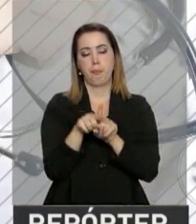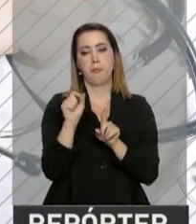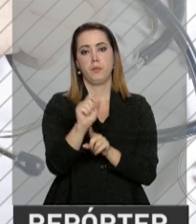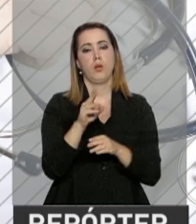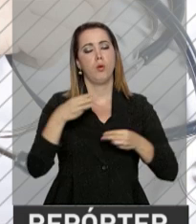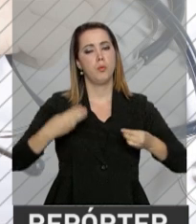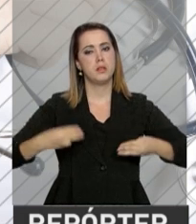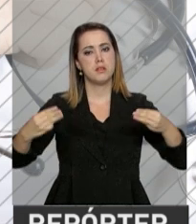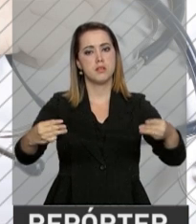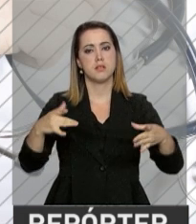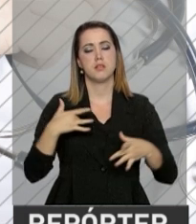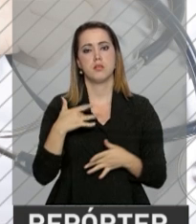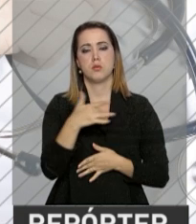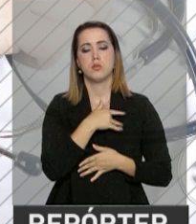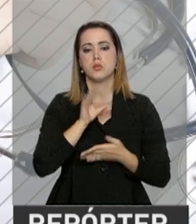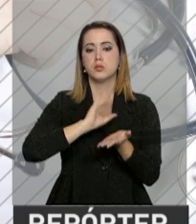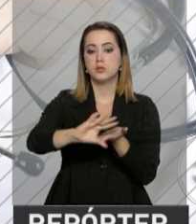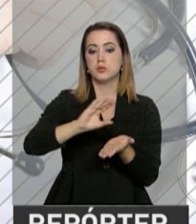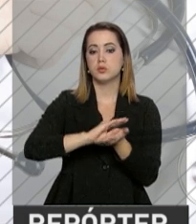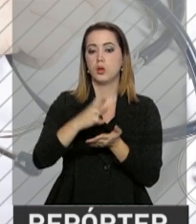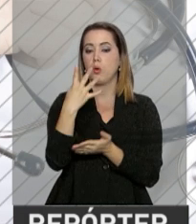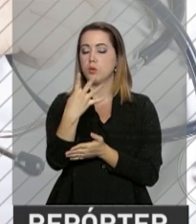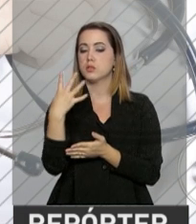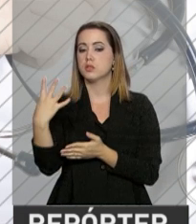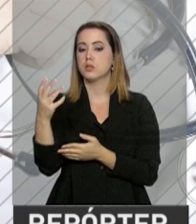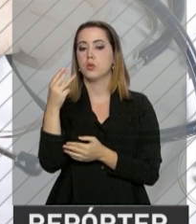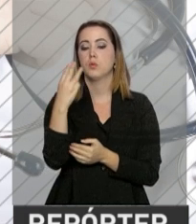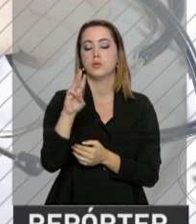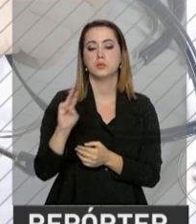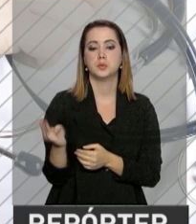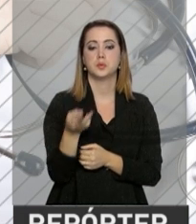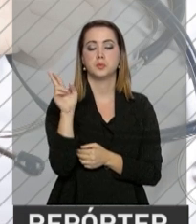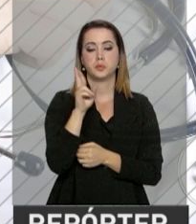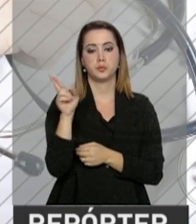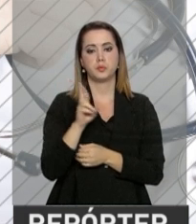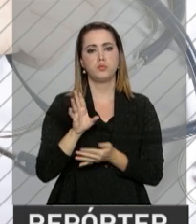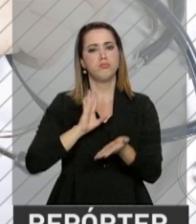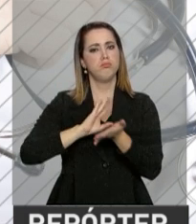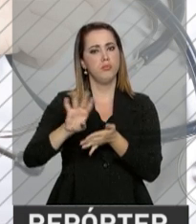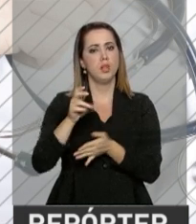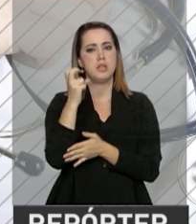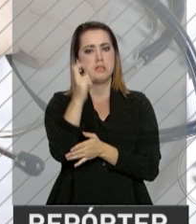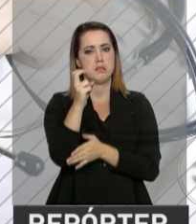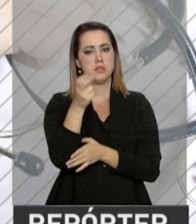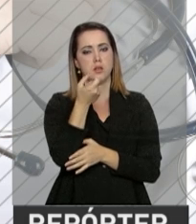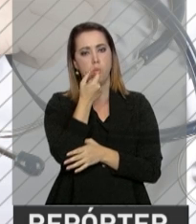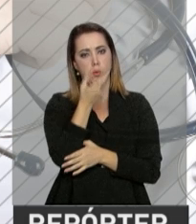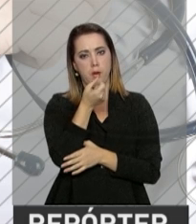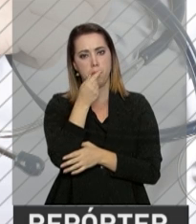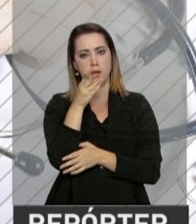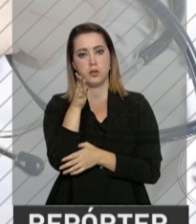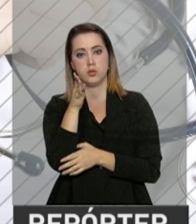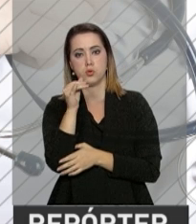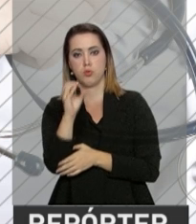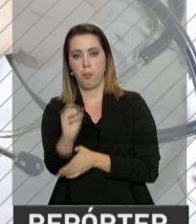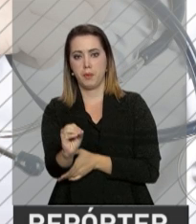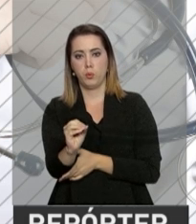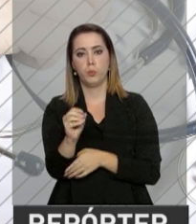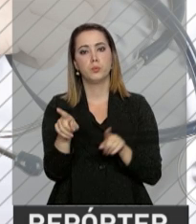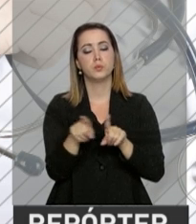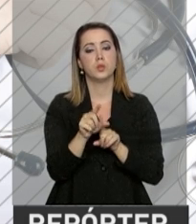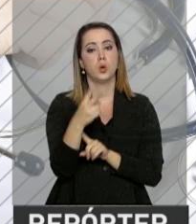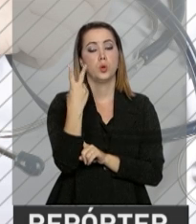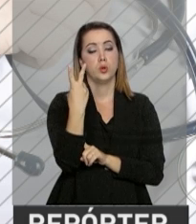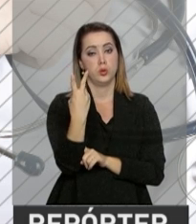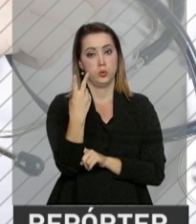vai investir 443 milhões de reais por ano para a produção de 5 medicamentos biológicos. Dois deles